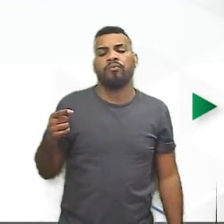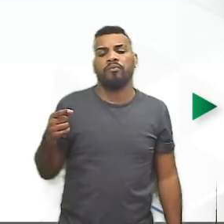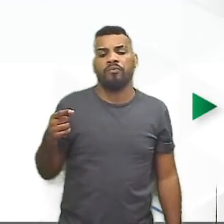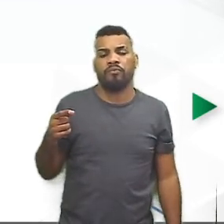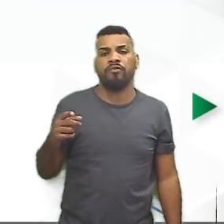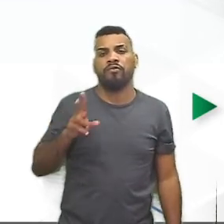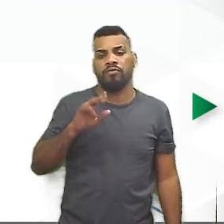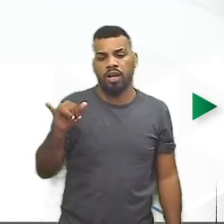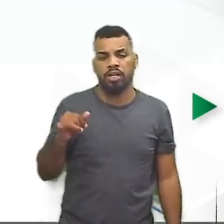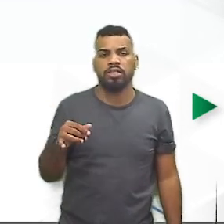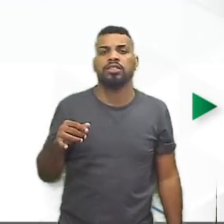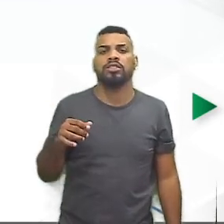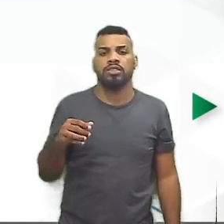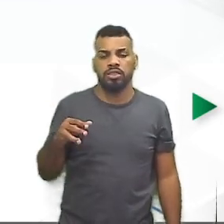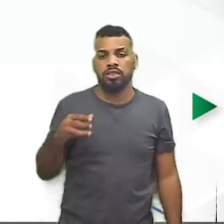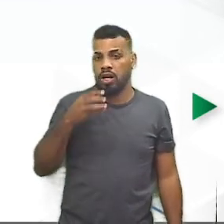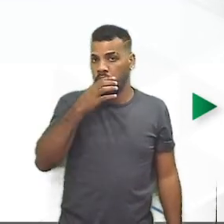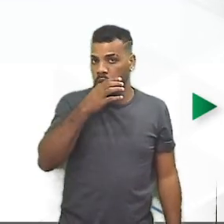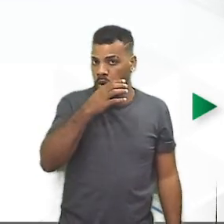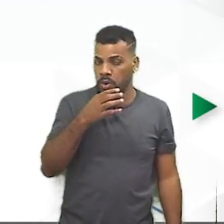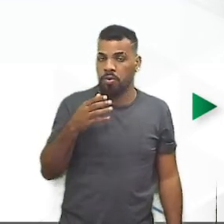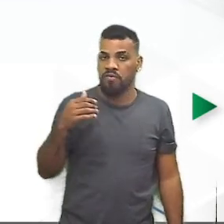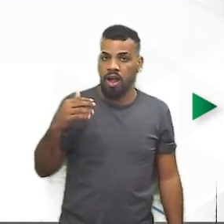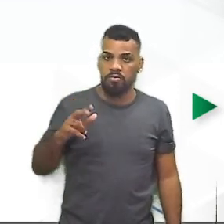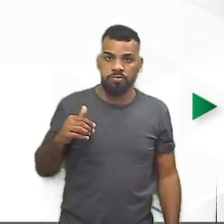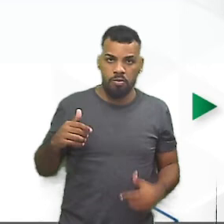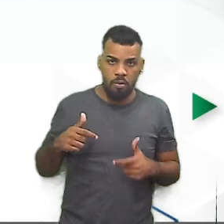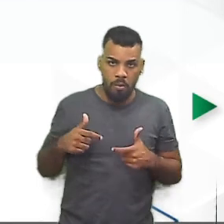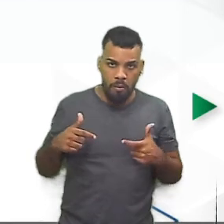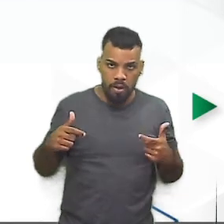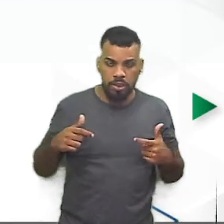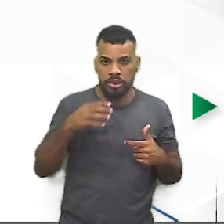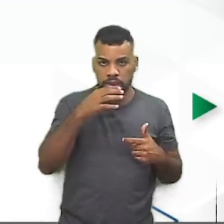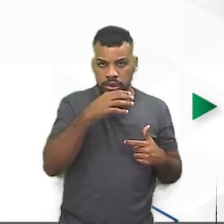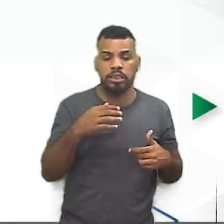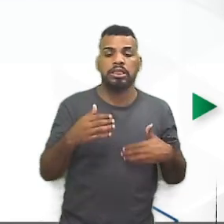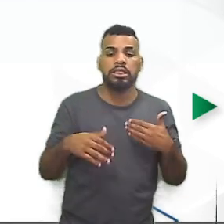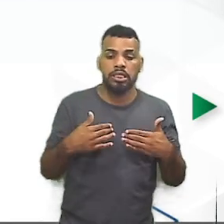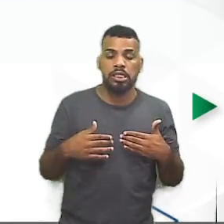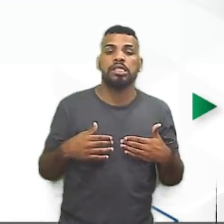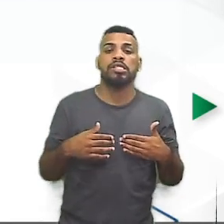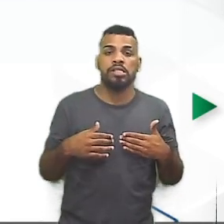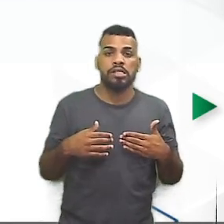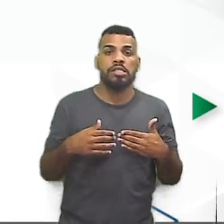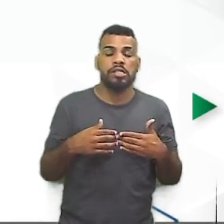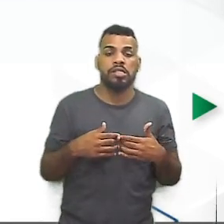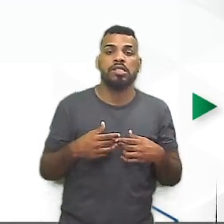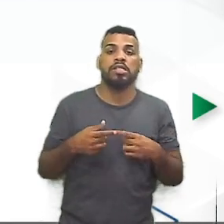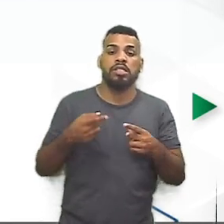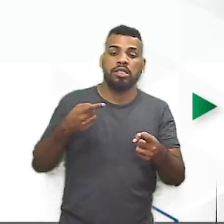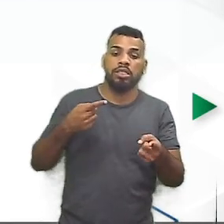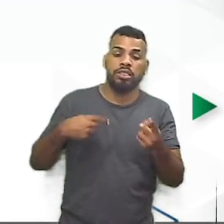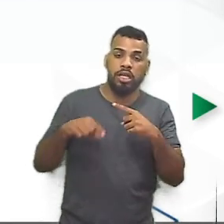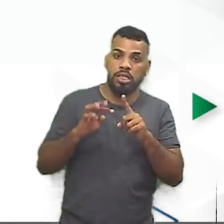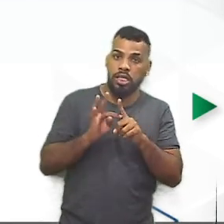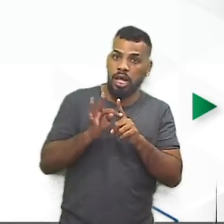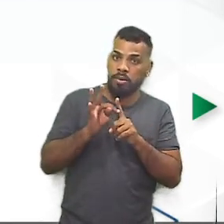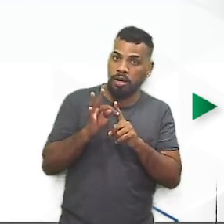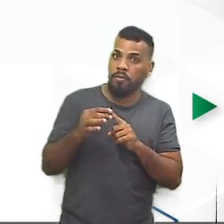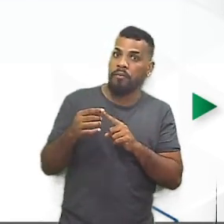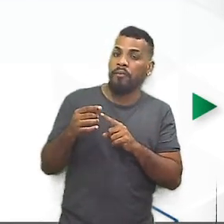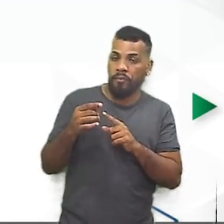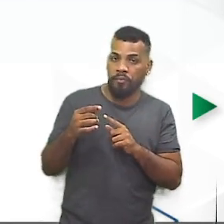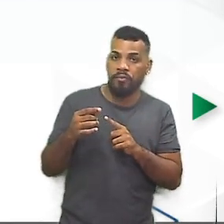sofrer o aquecimento do sol, se tornando quente. E quando ocorre a inversão térmica, o